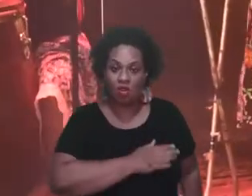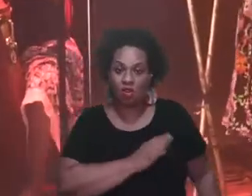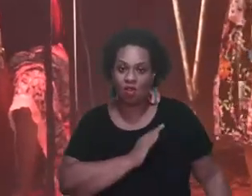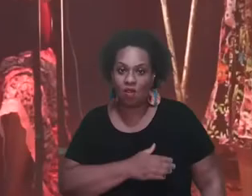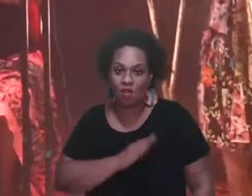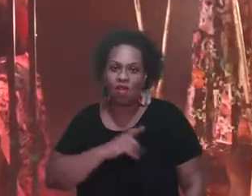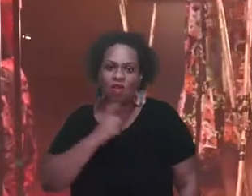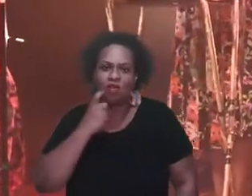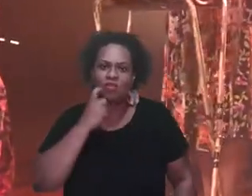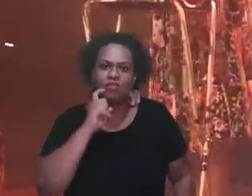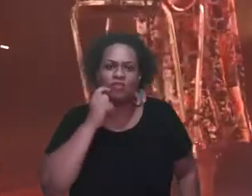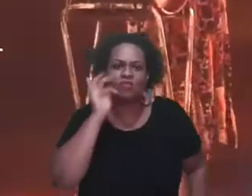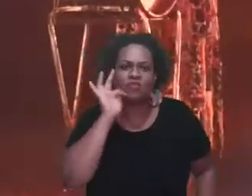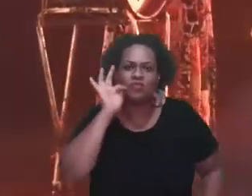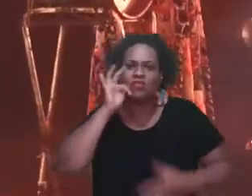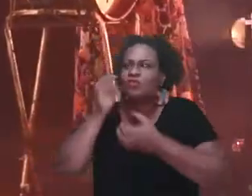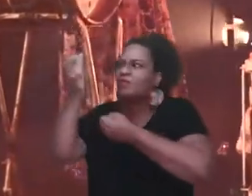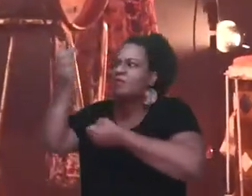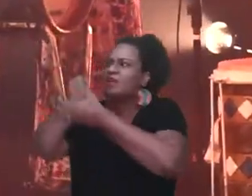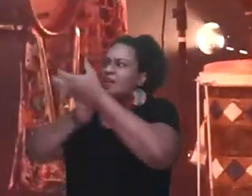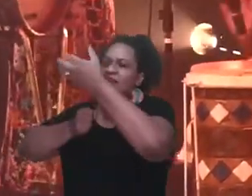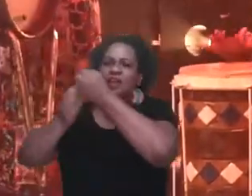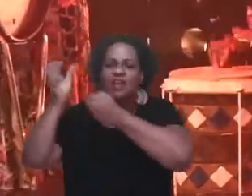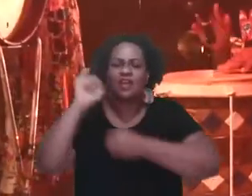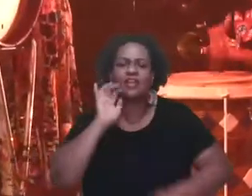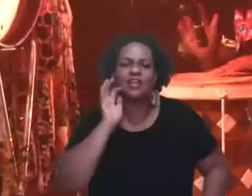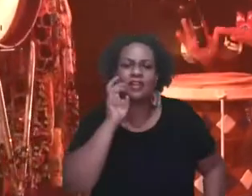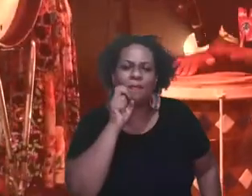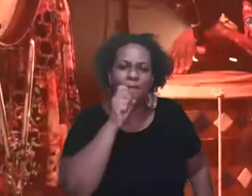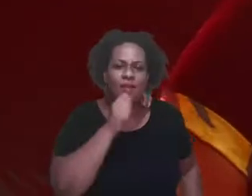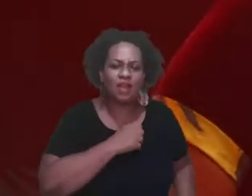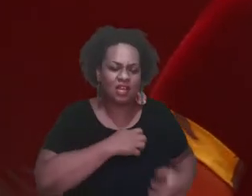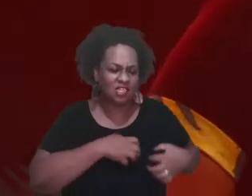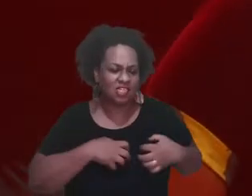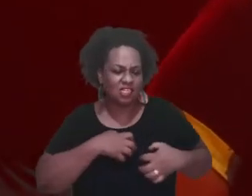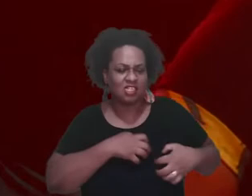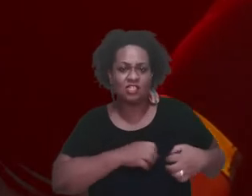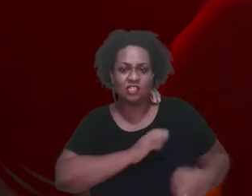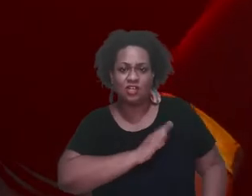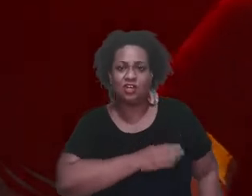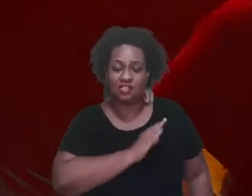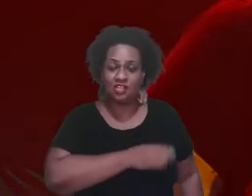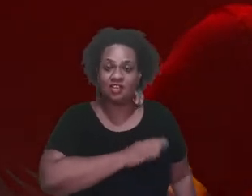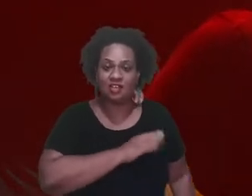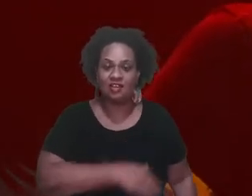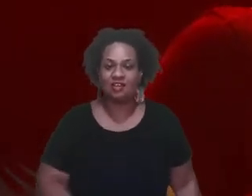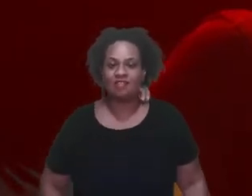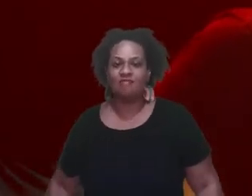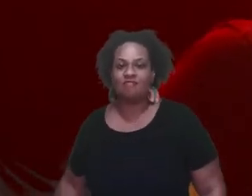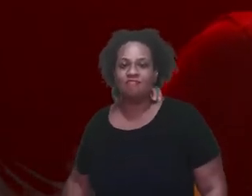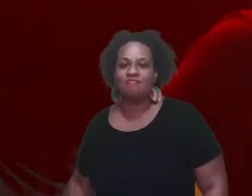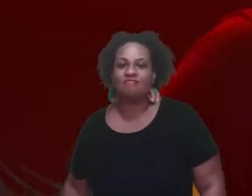coração mas eu ligo e eu quero apanhar limão para pagar as mágoas passadas